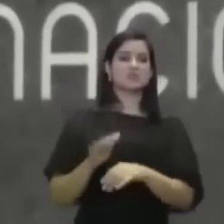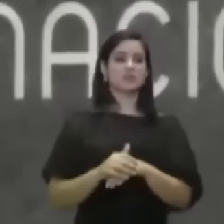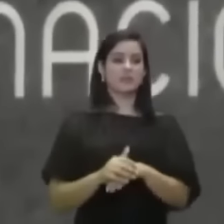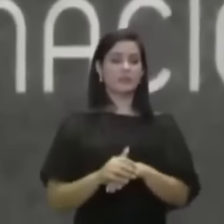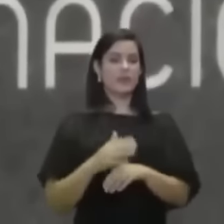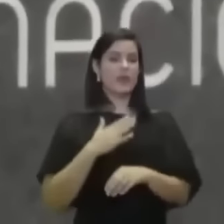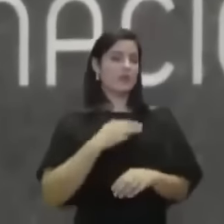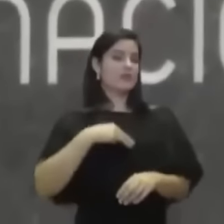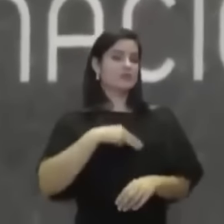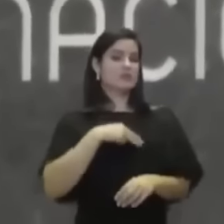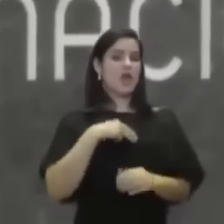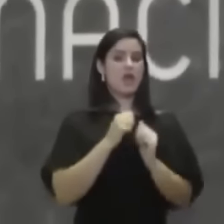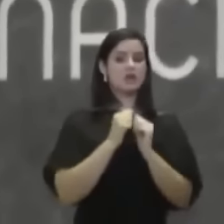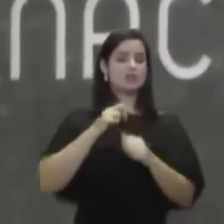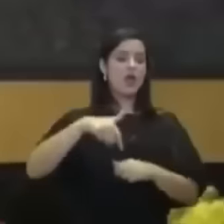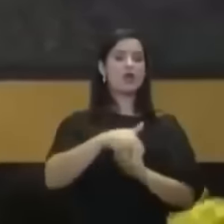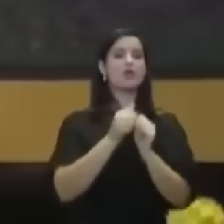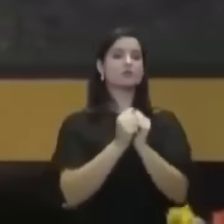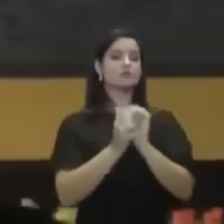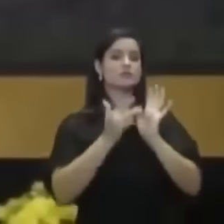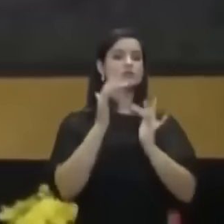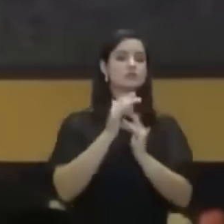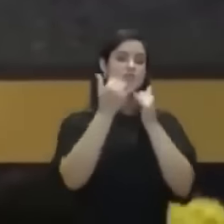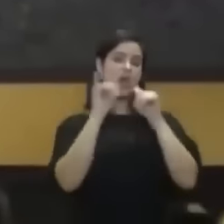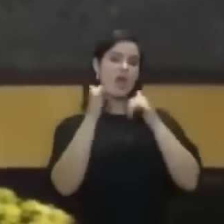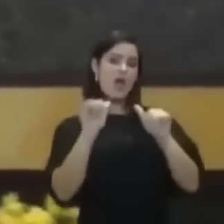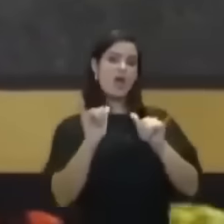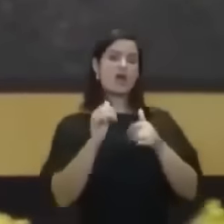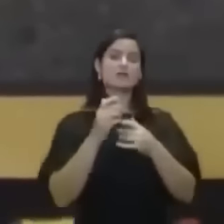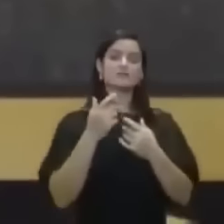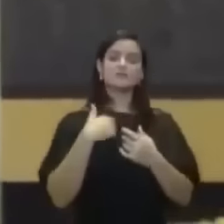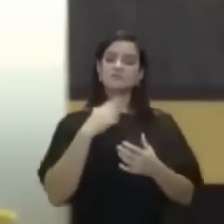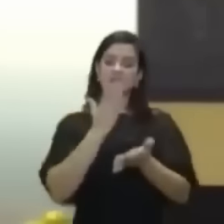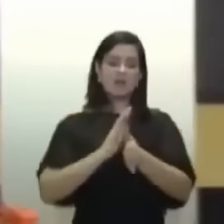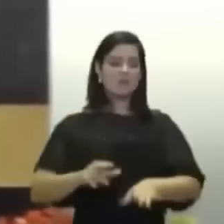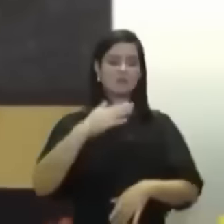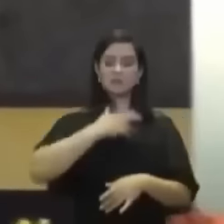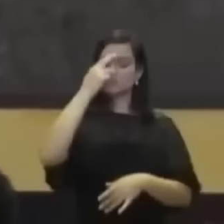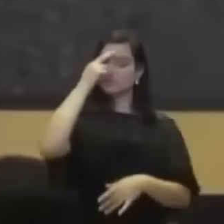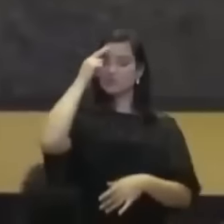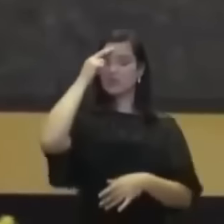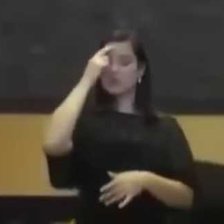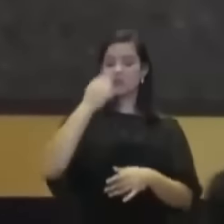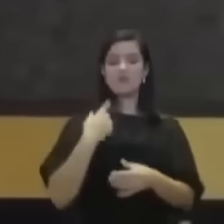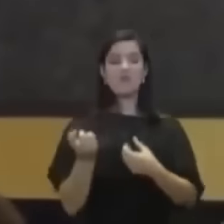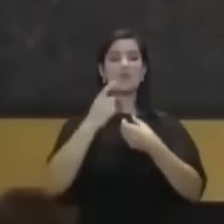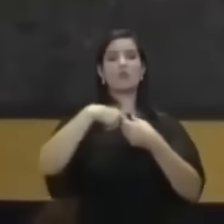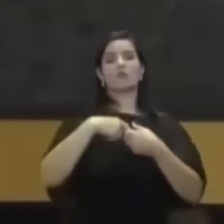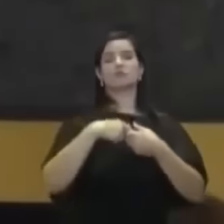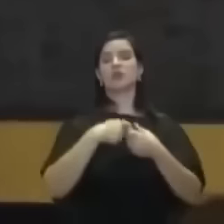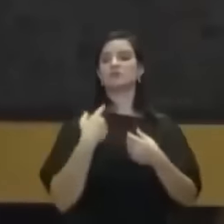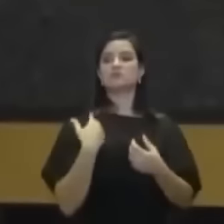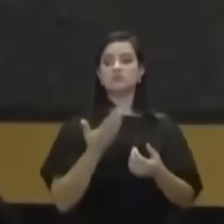apostolado, o meu ministério de andar com Jesus, de pregar o Evangelho de Jesus, acabou meu sonho, acabou meu projeto, eu estou voltando ao passado, eu estou dando